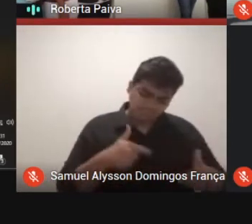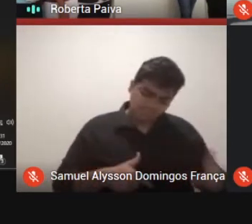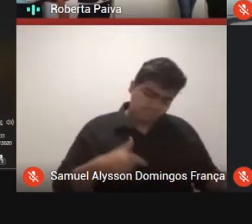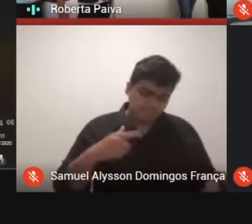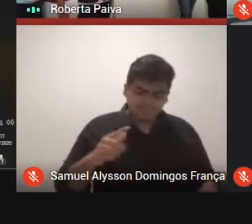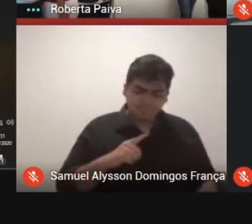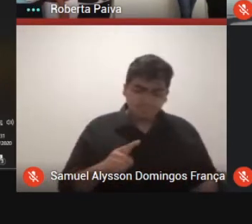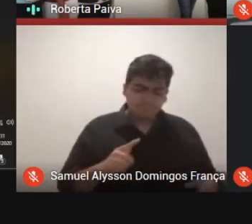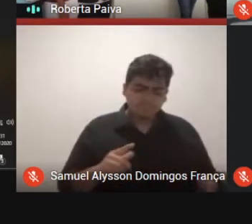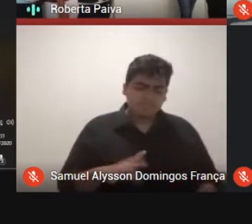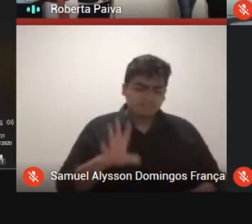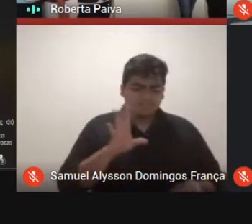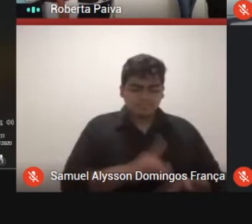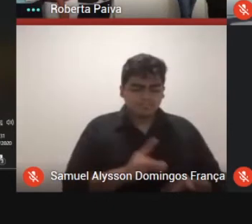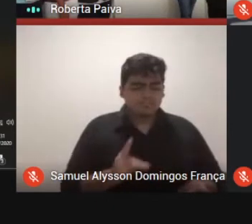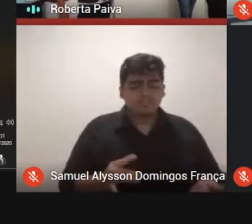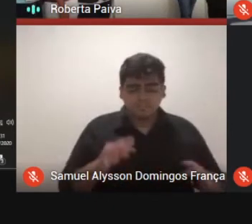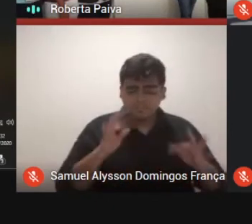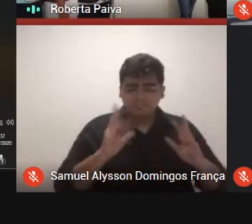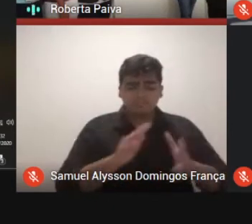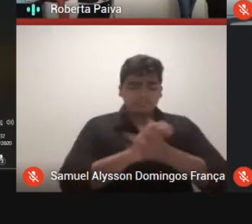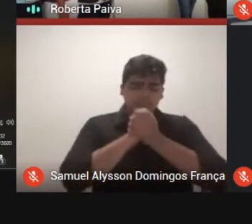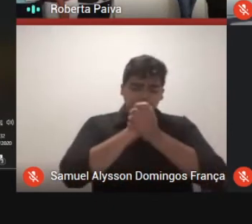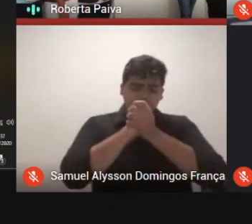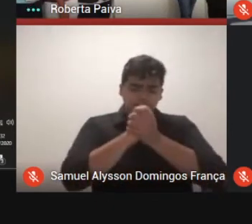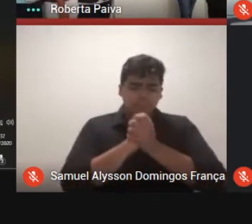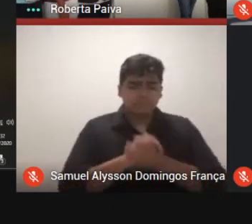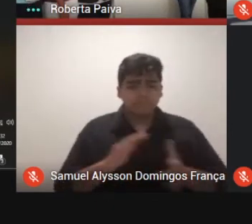todas essas felicidades, né, que acontecem, essas